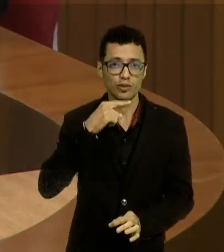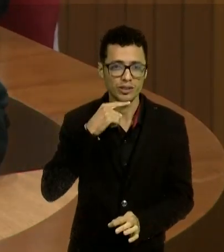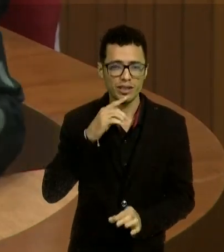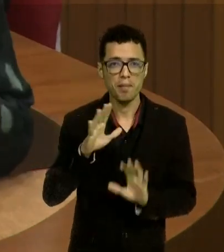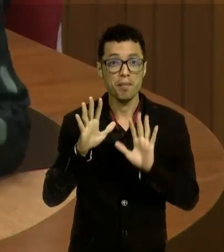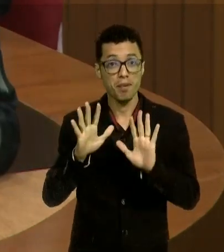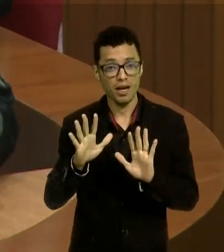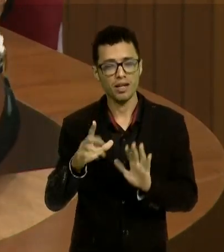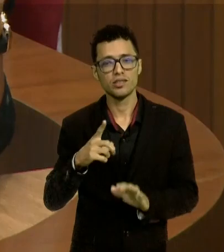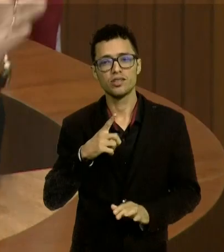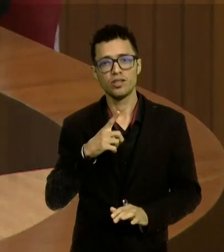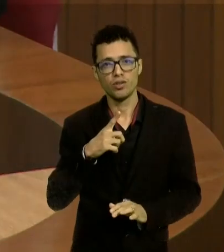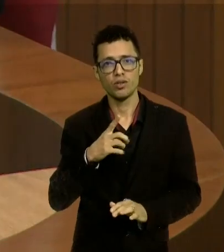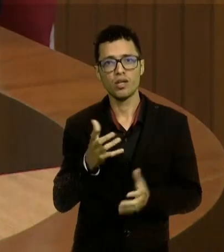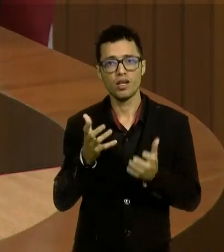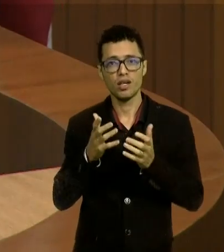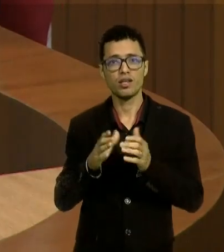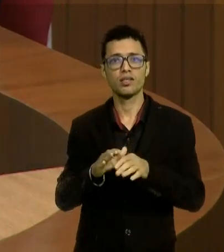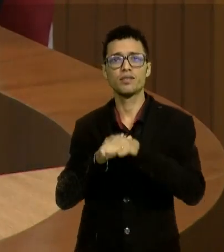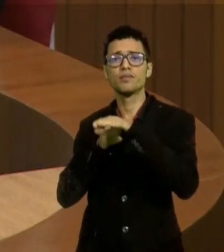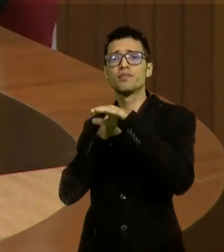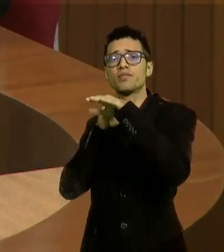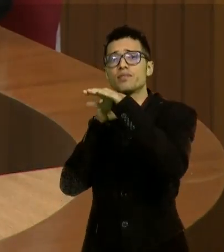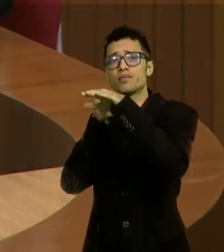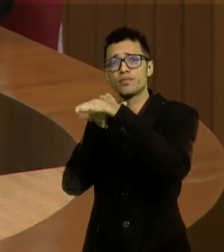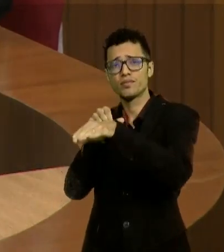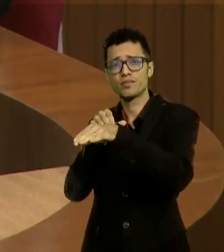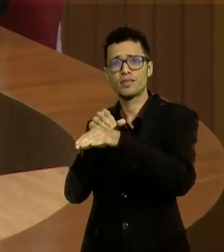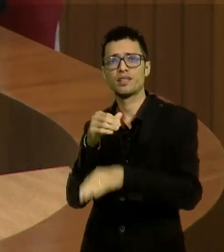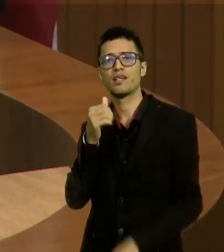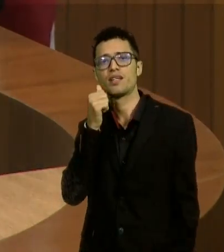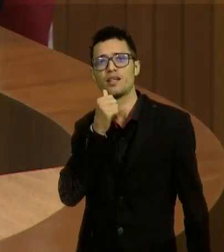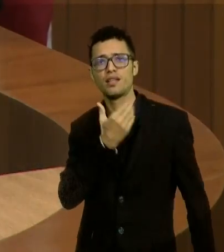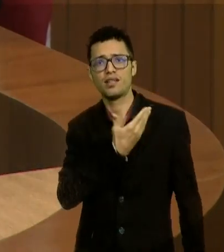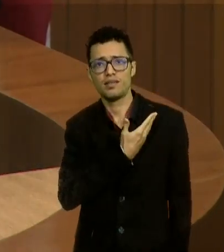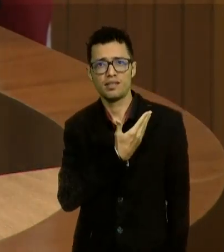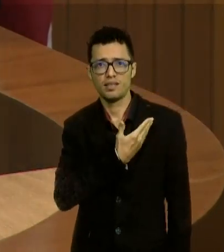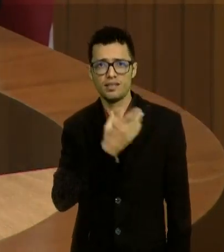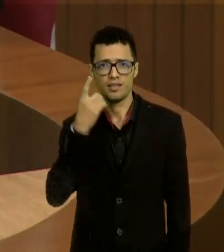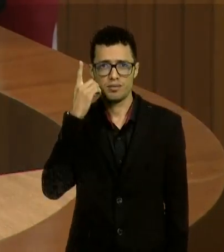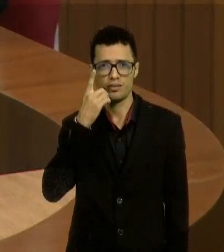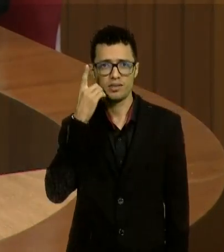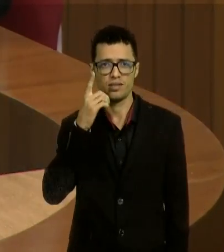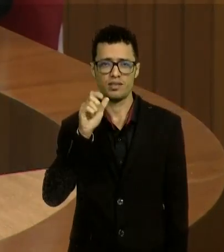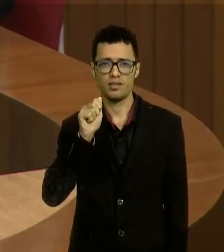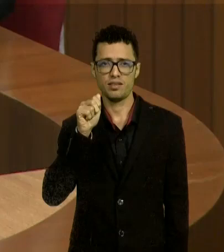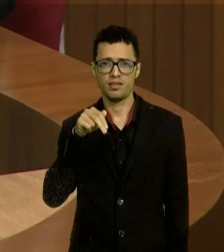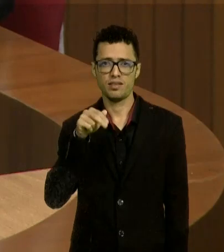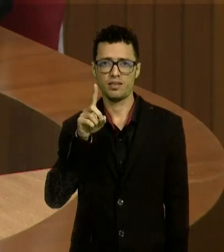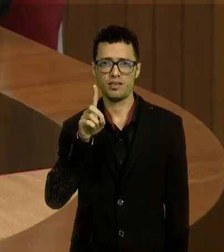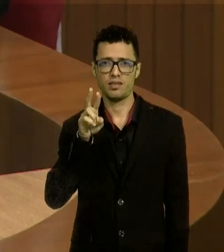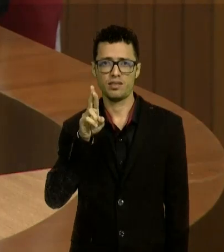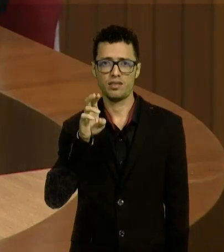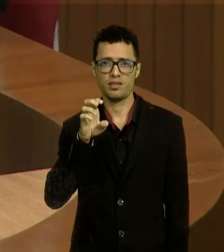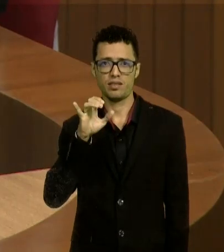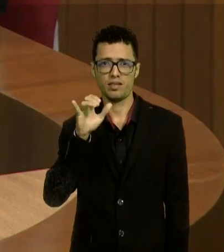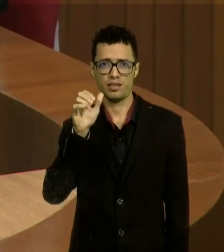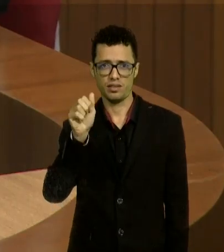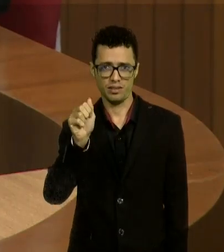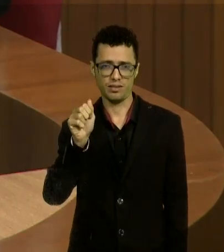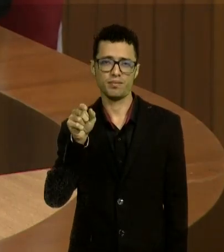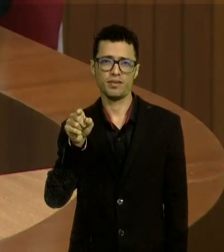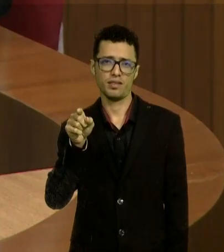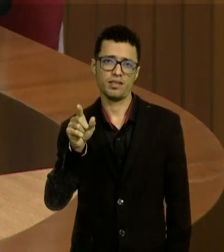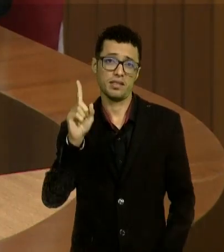colega deputada Andréa Rezende não está aqui, mas vai ouvir, com certeza vai saber, eu